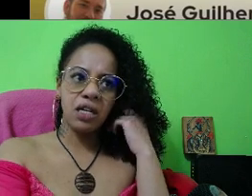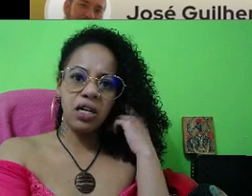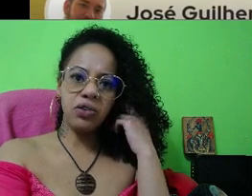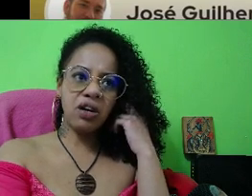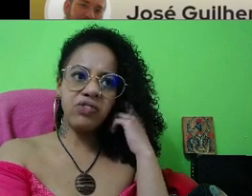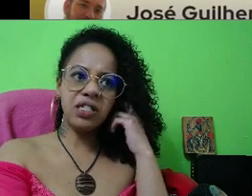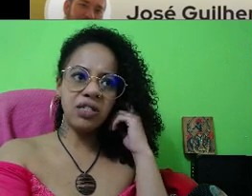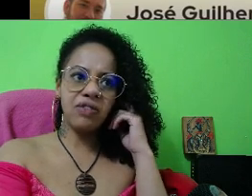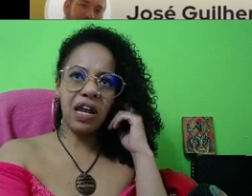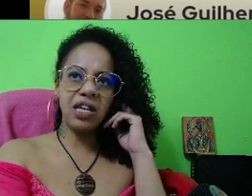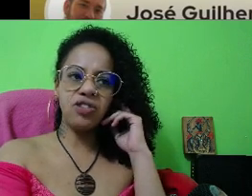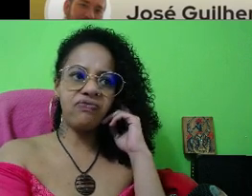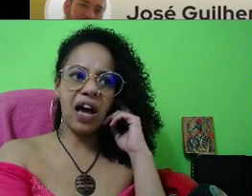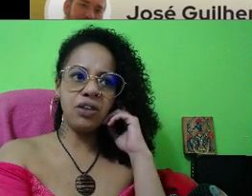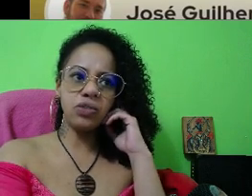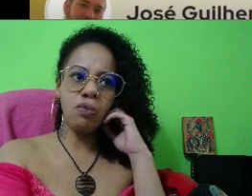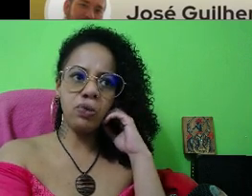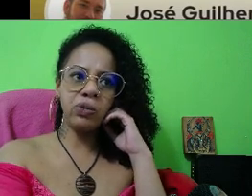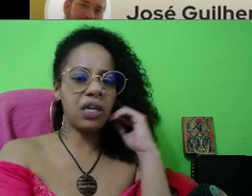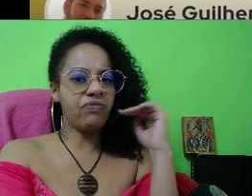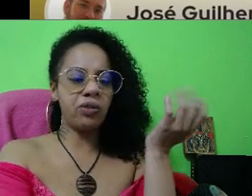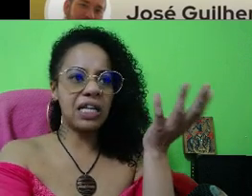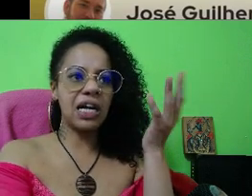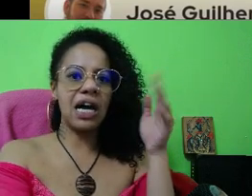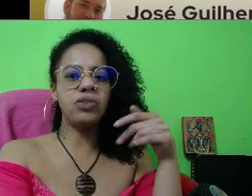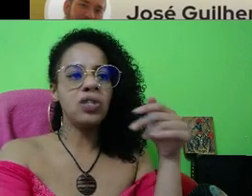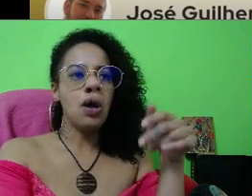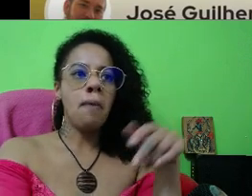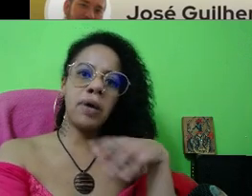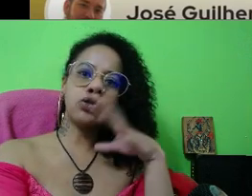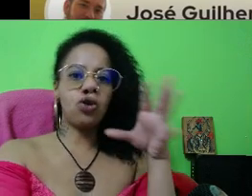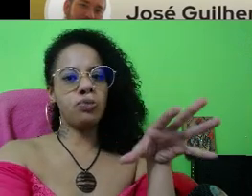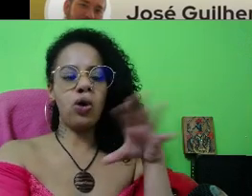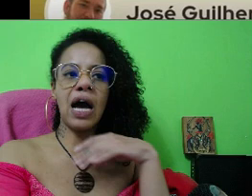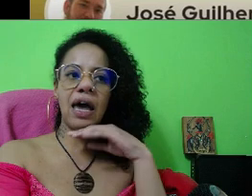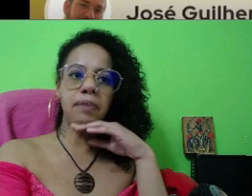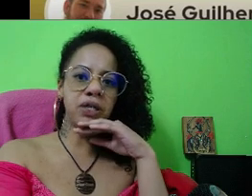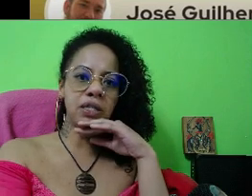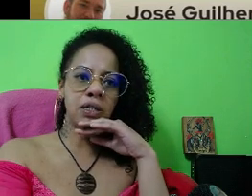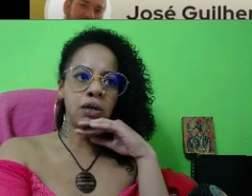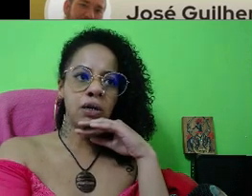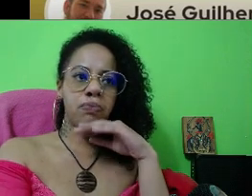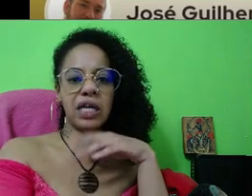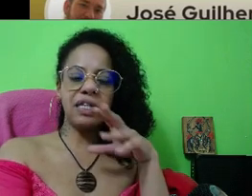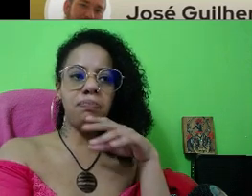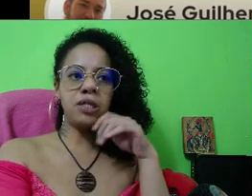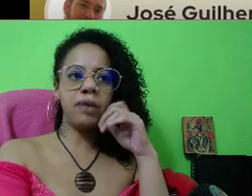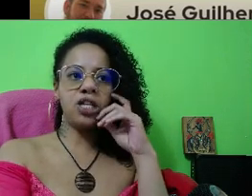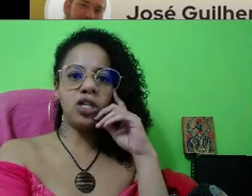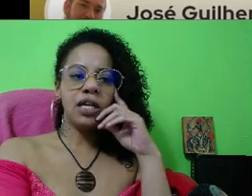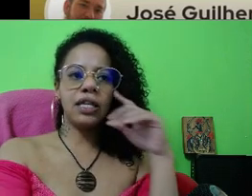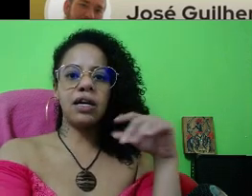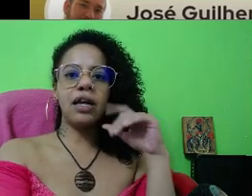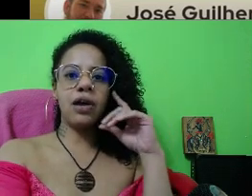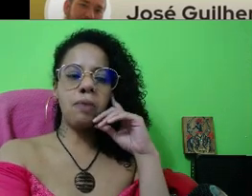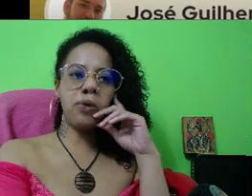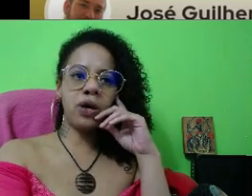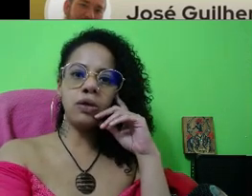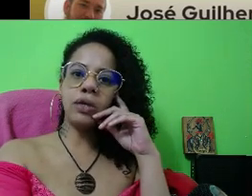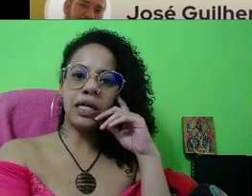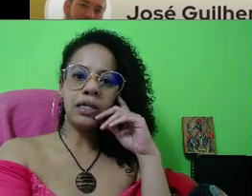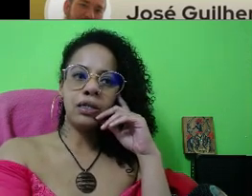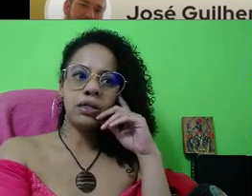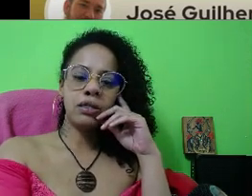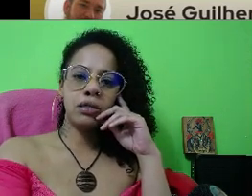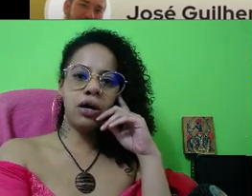eu nunca vi vocês falarem de vários comuna que foram atacados pelos como no hypes porque simplesmente declarar